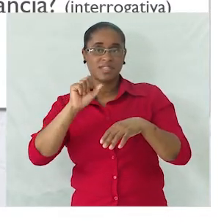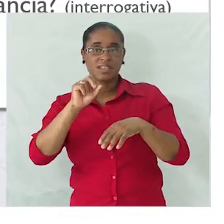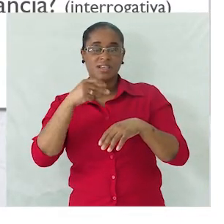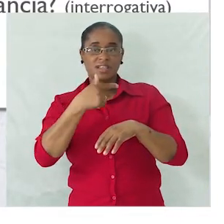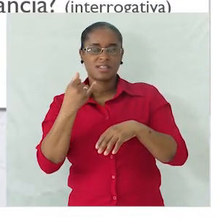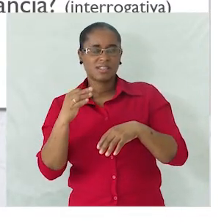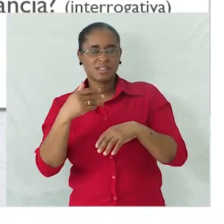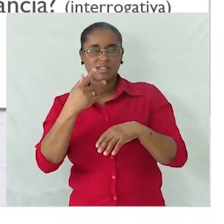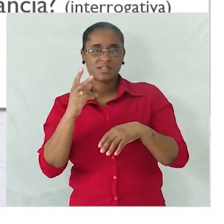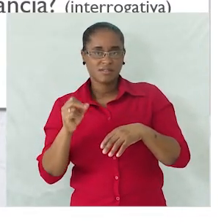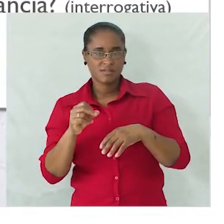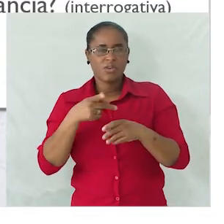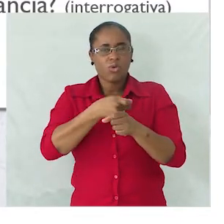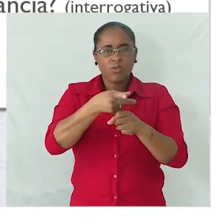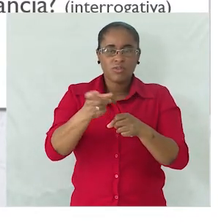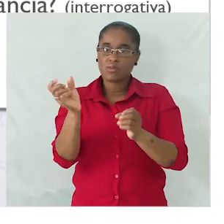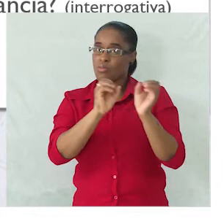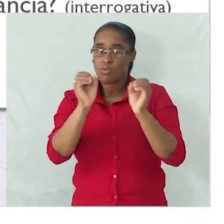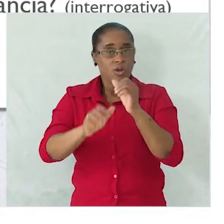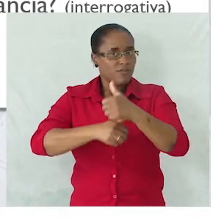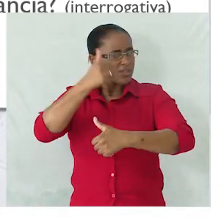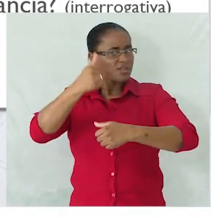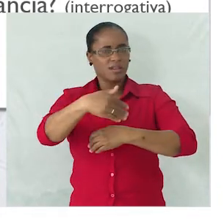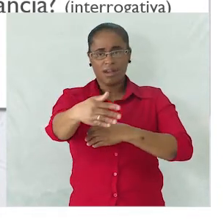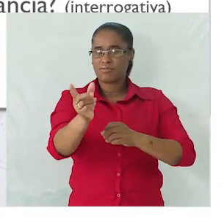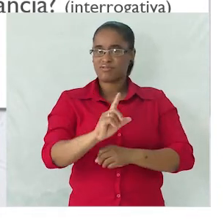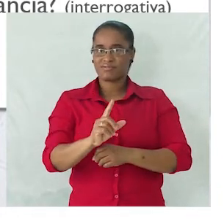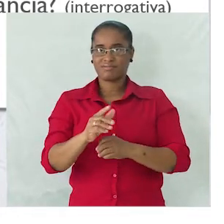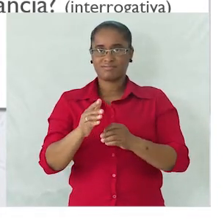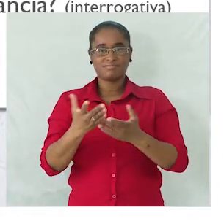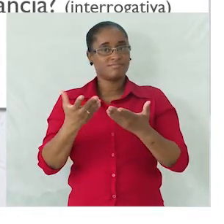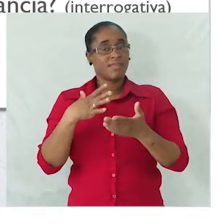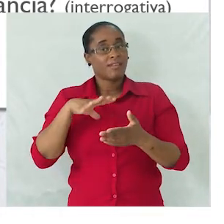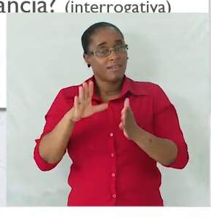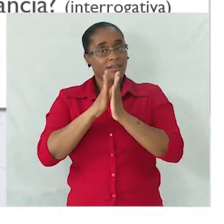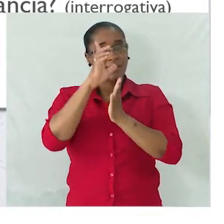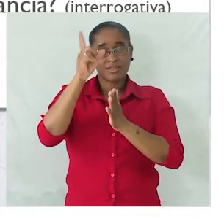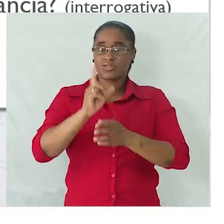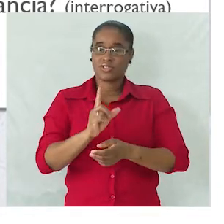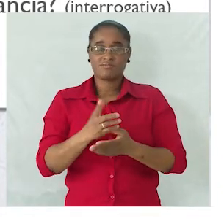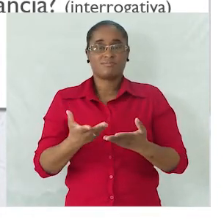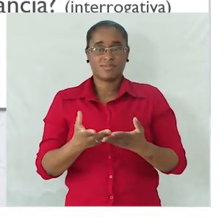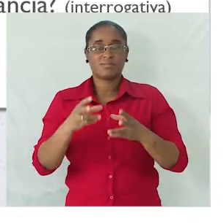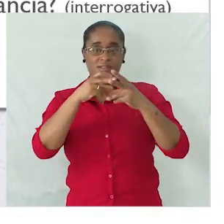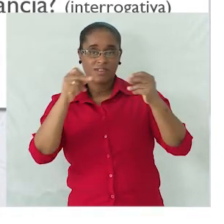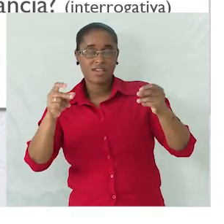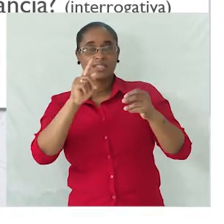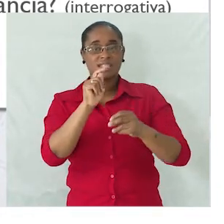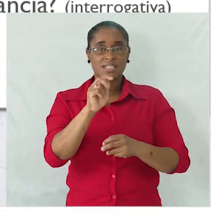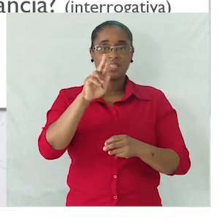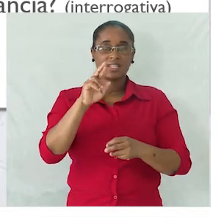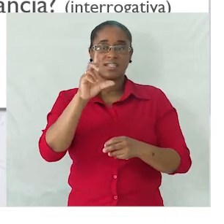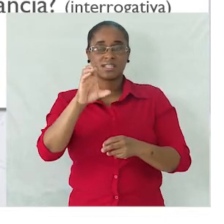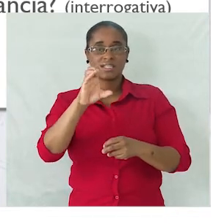Covid nunca vencerá. Queira Deus que não é? Uma frase exclamativa. Aqui temos